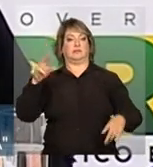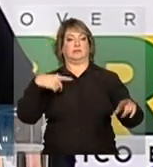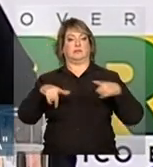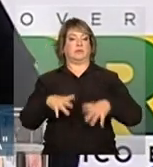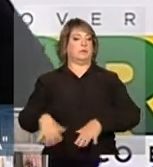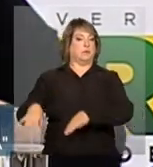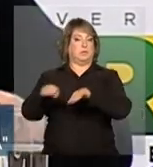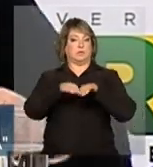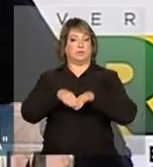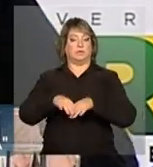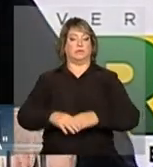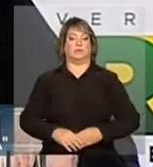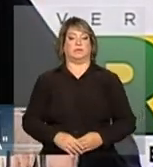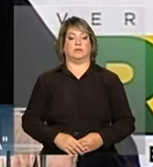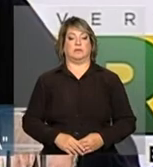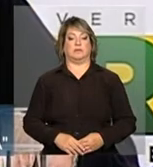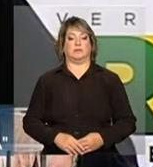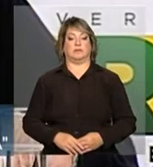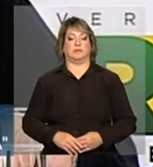hegemônica.